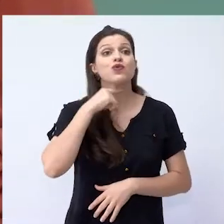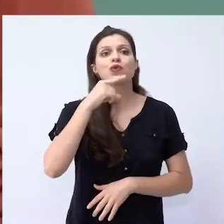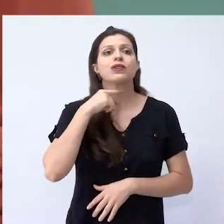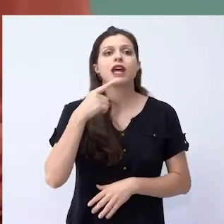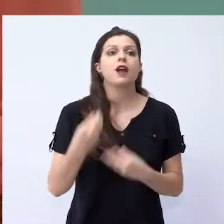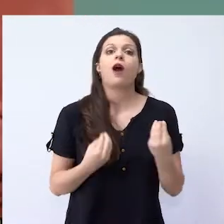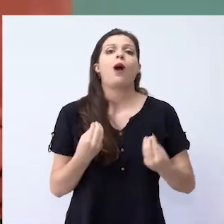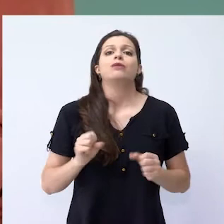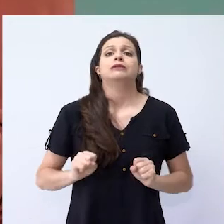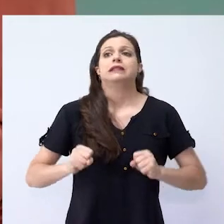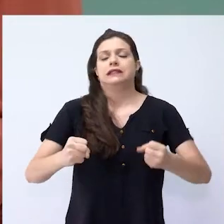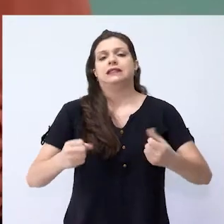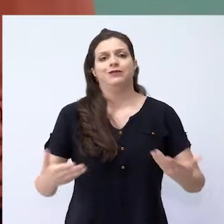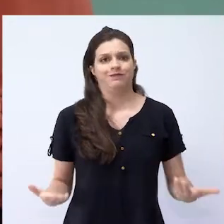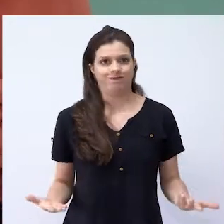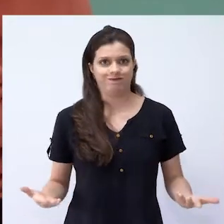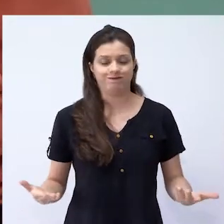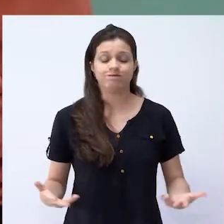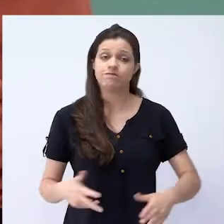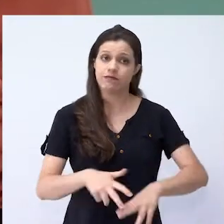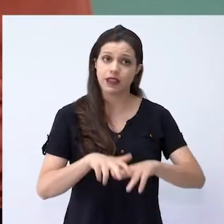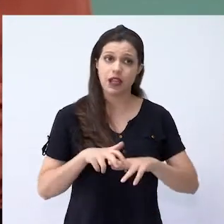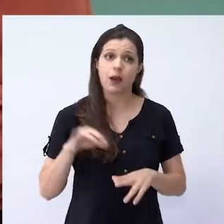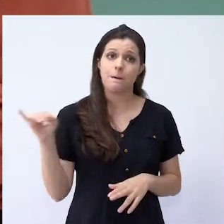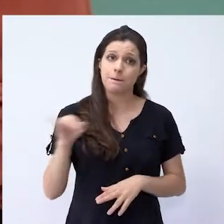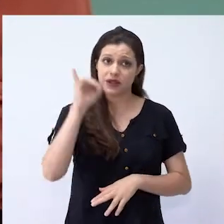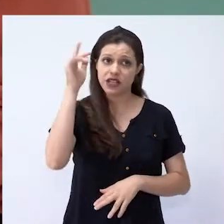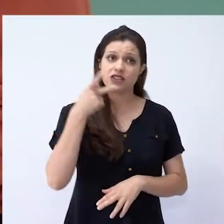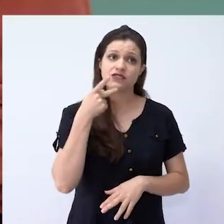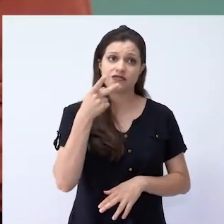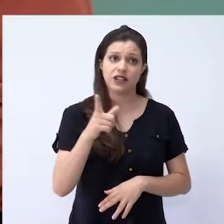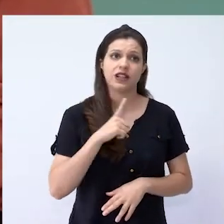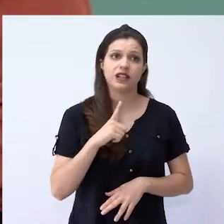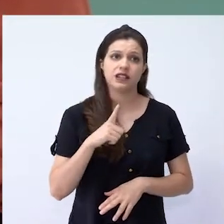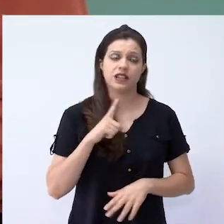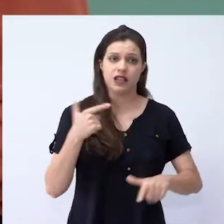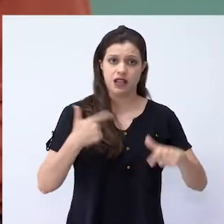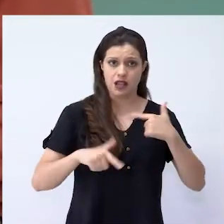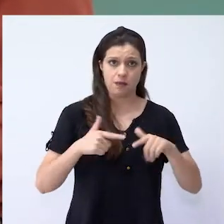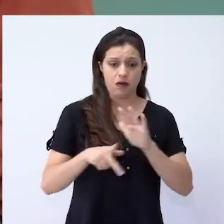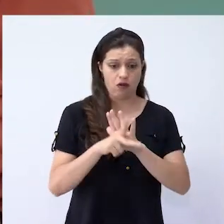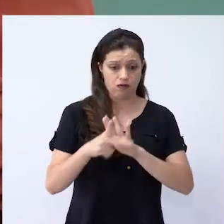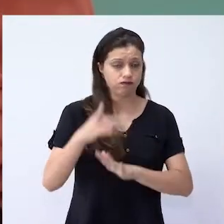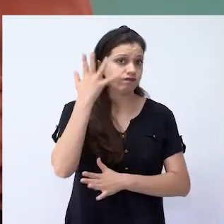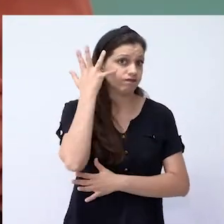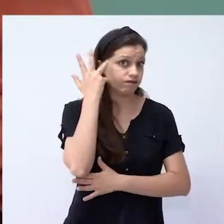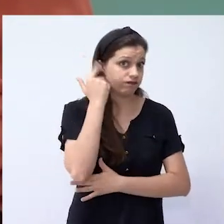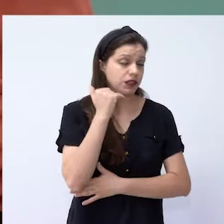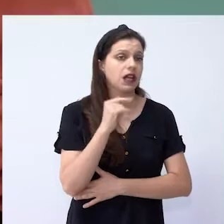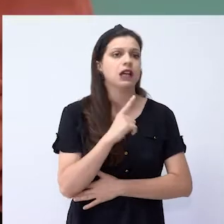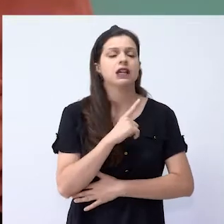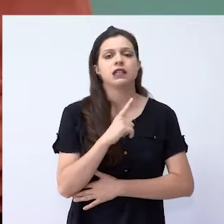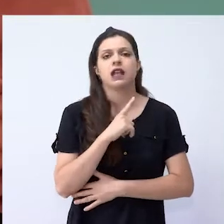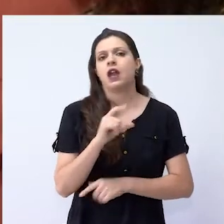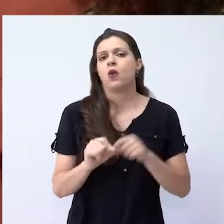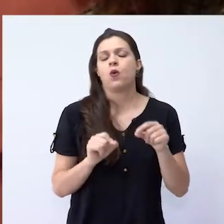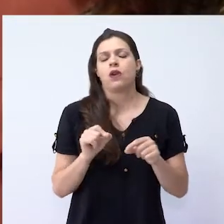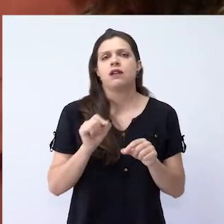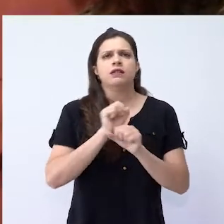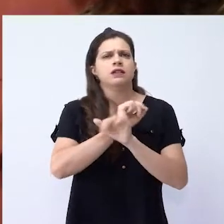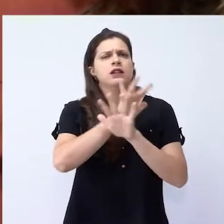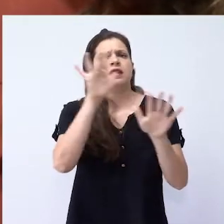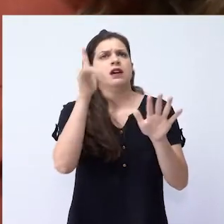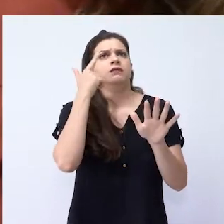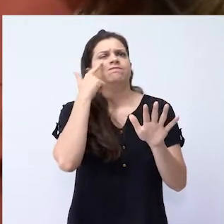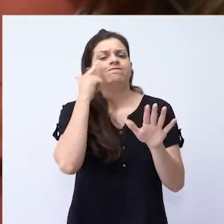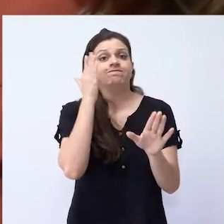conseguir efetivamente combater. E é importante dizer que no que diz respeito ao trabalho infantil, a gente tem